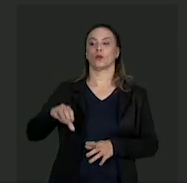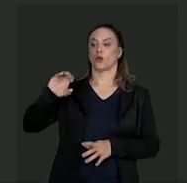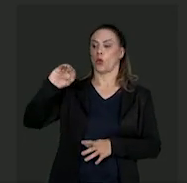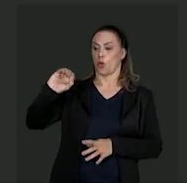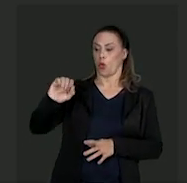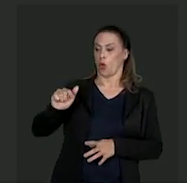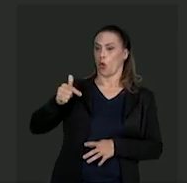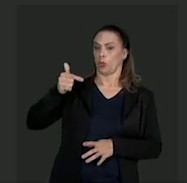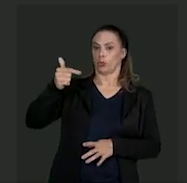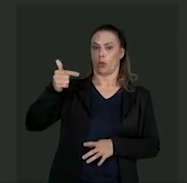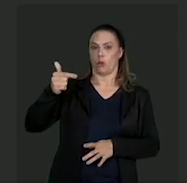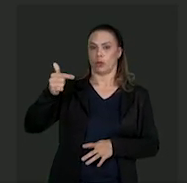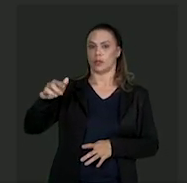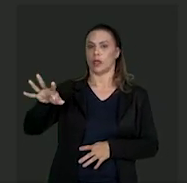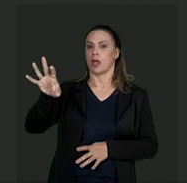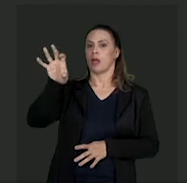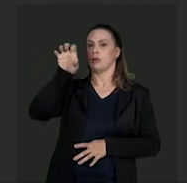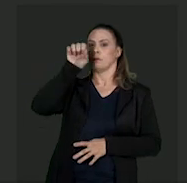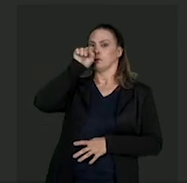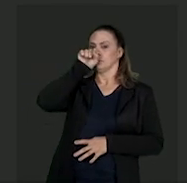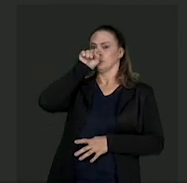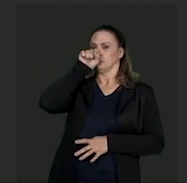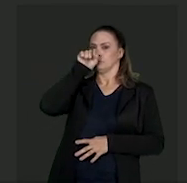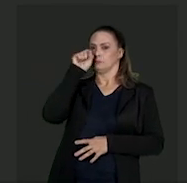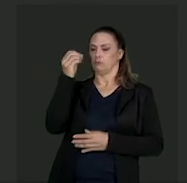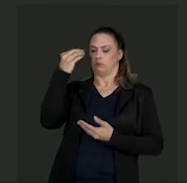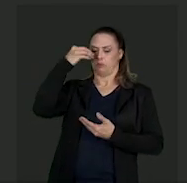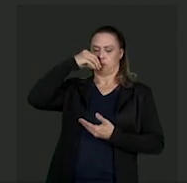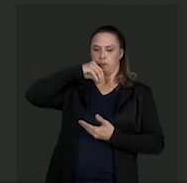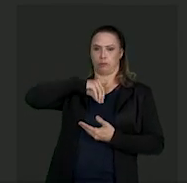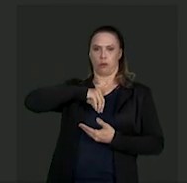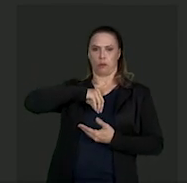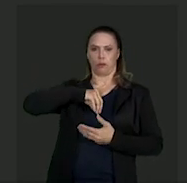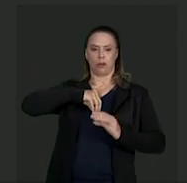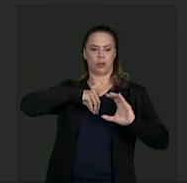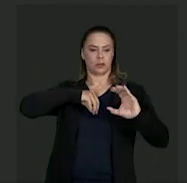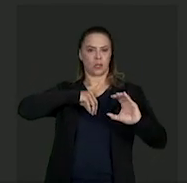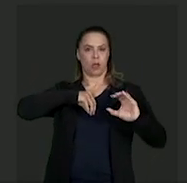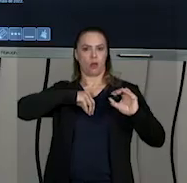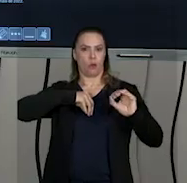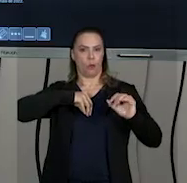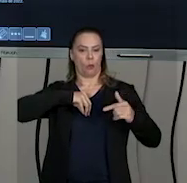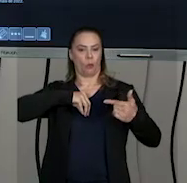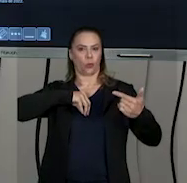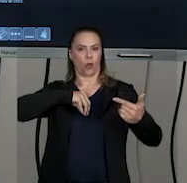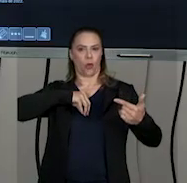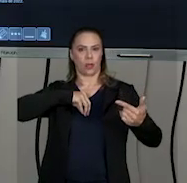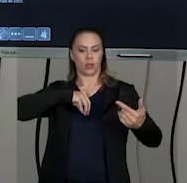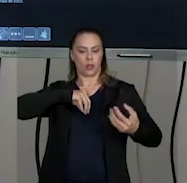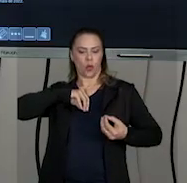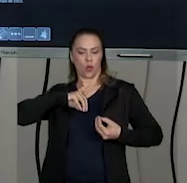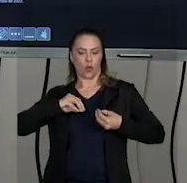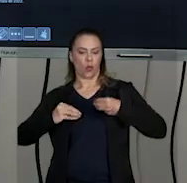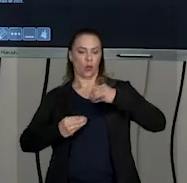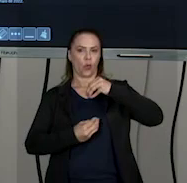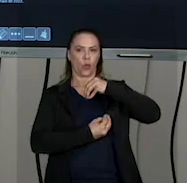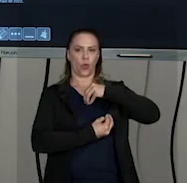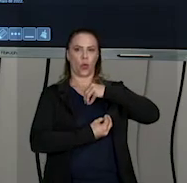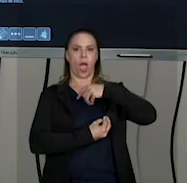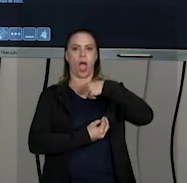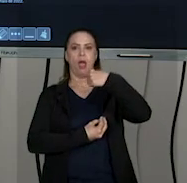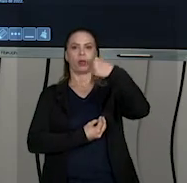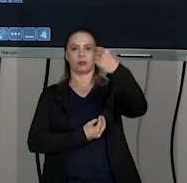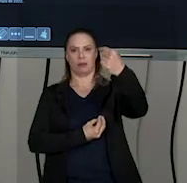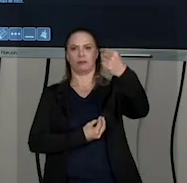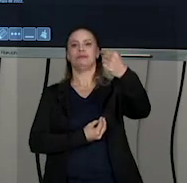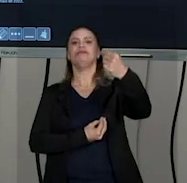Oxigênio entra, gás carbônico sai. Então, eu vou ter oxigênio entrando